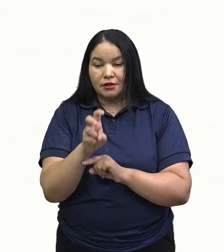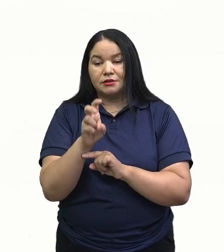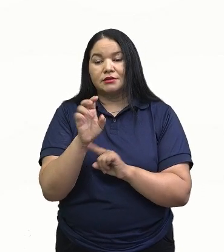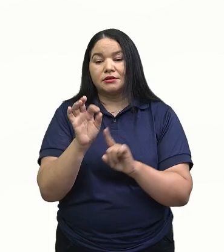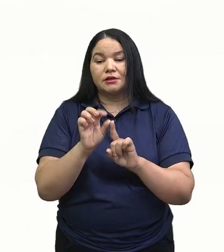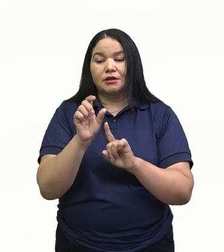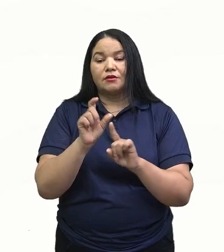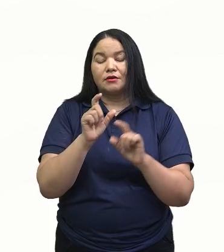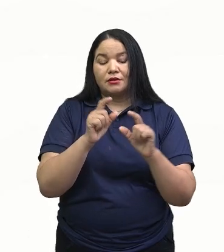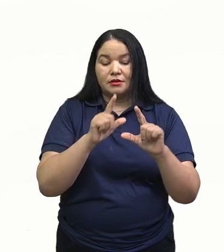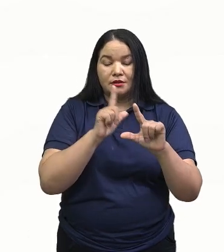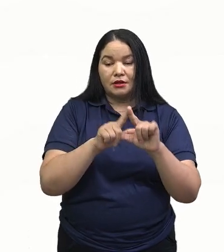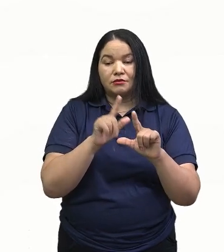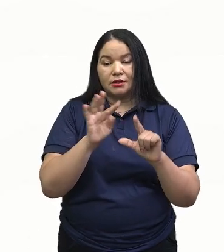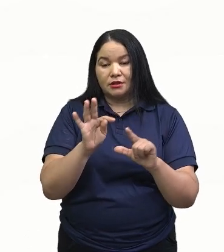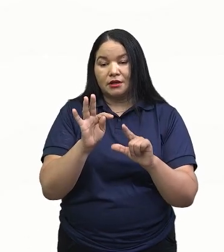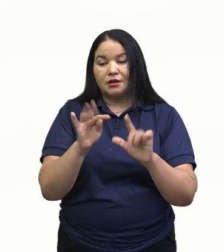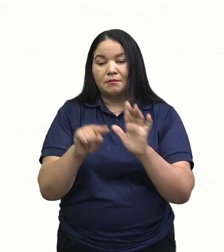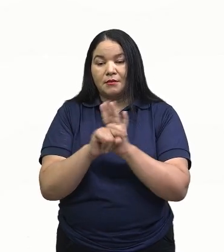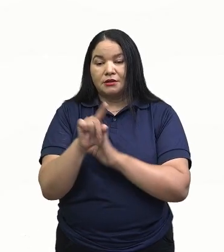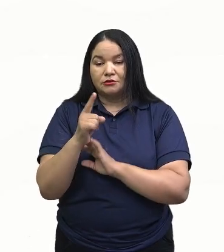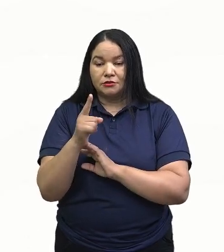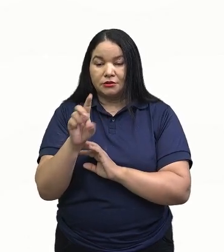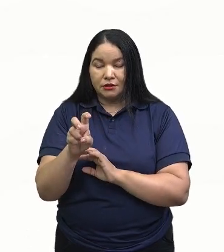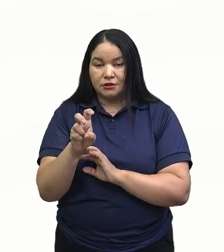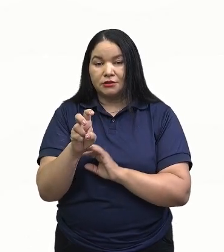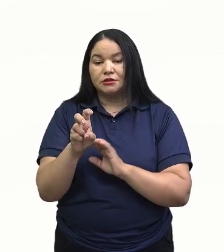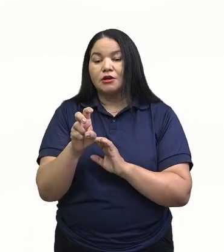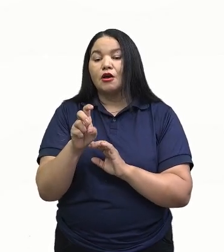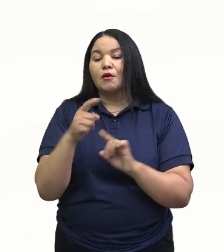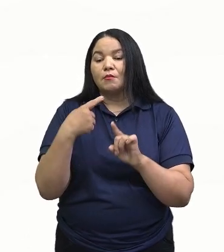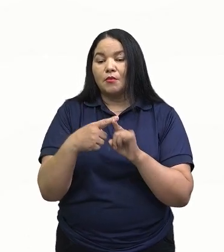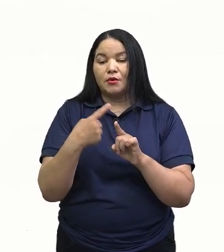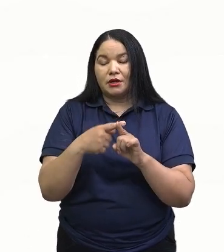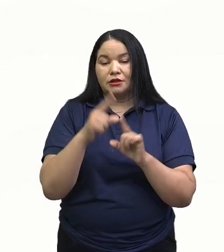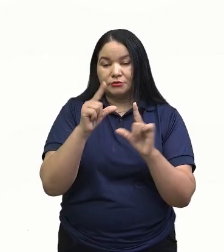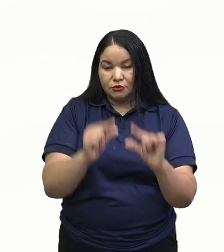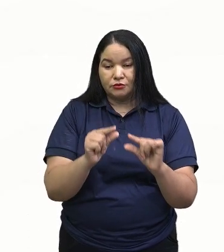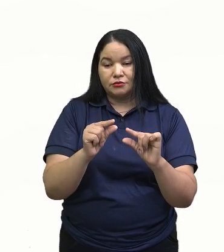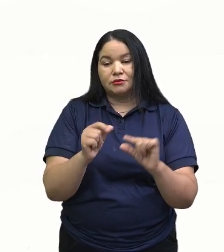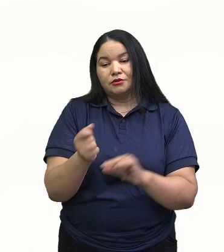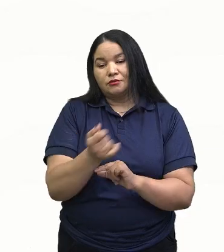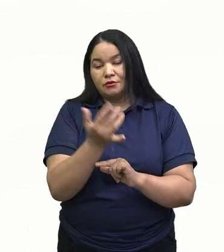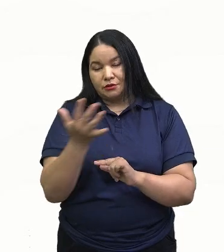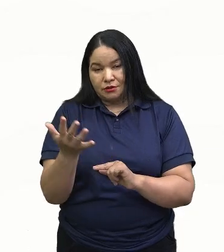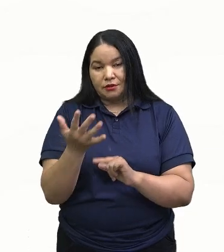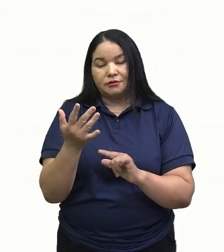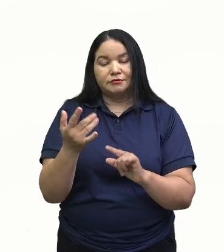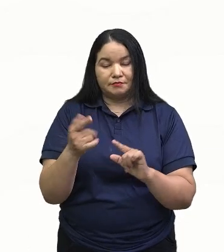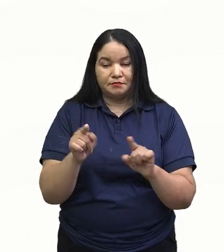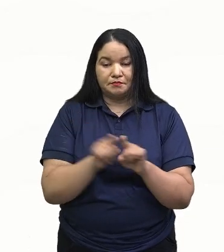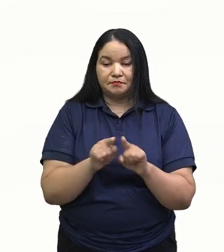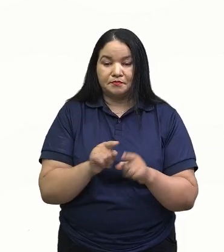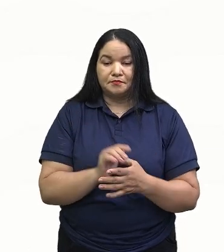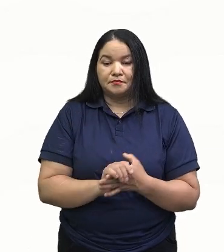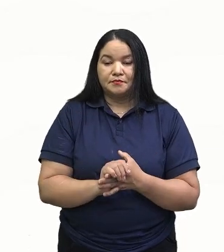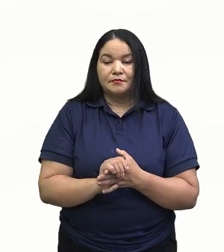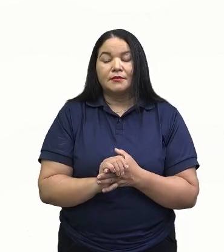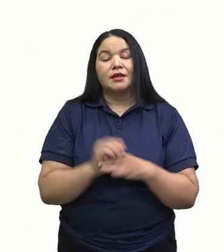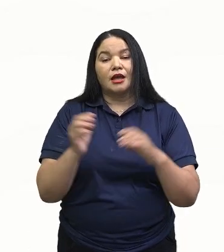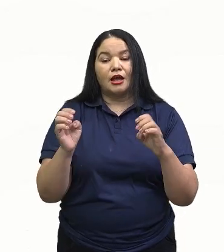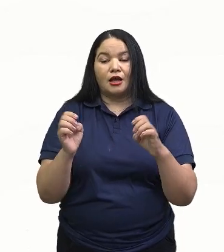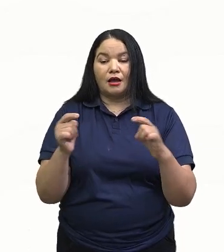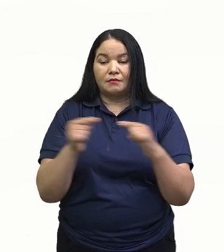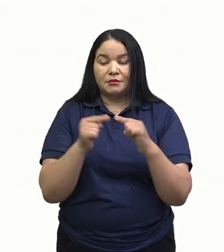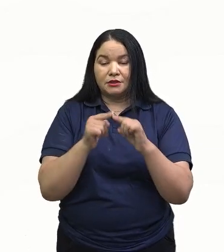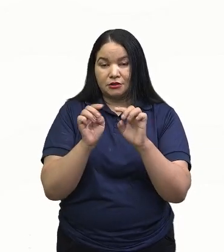vale menos 15. Menos porque a temperatura diminuiu e 15 graus a quantidade que ela baixou. Usando novamente a